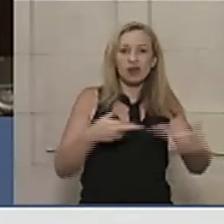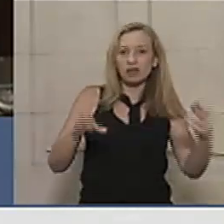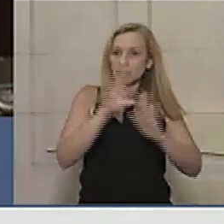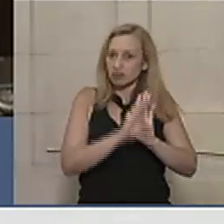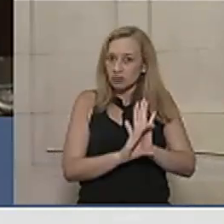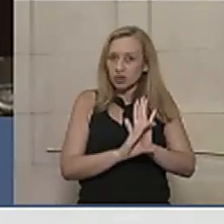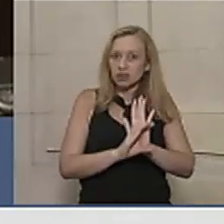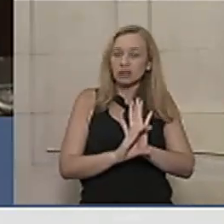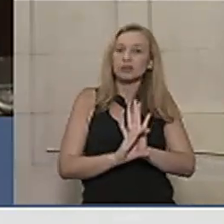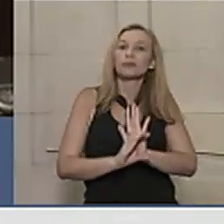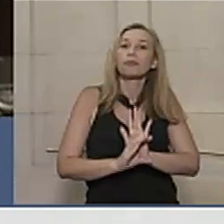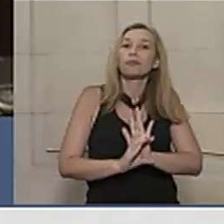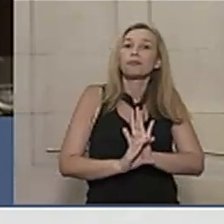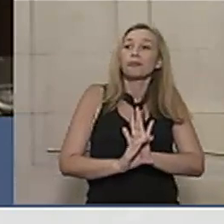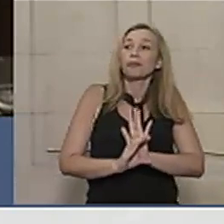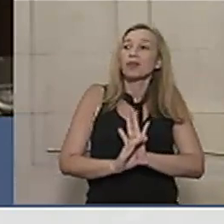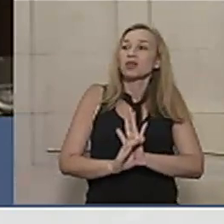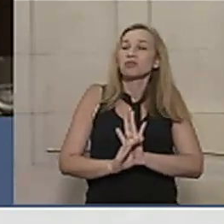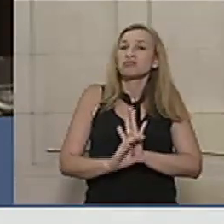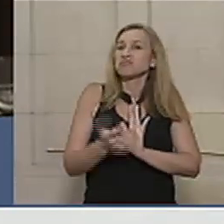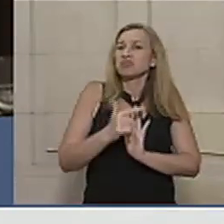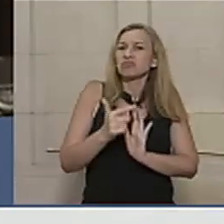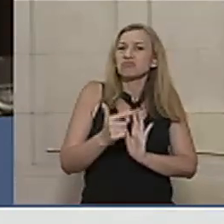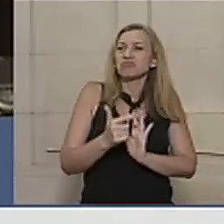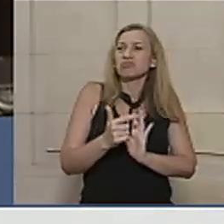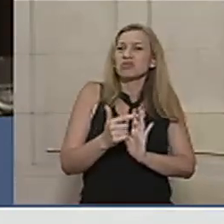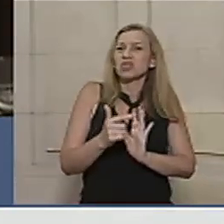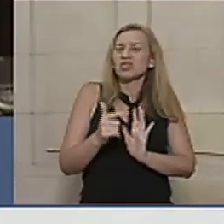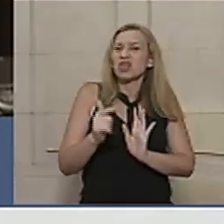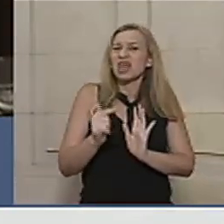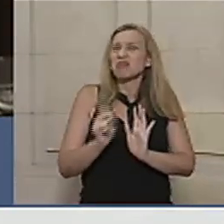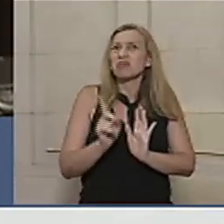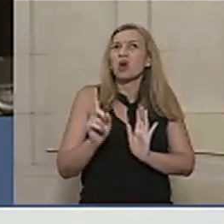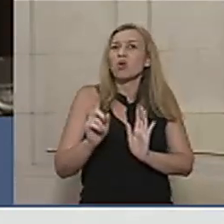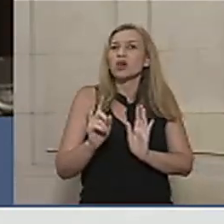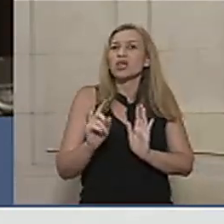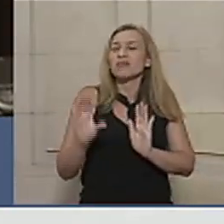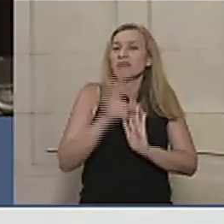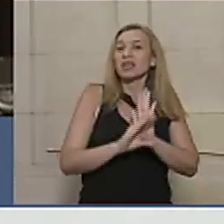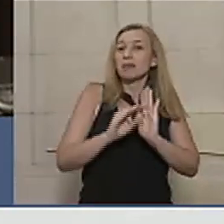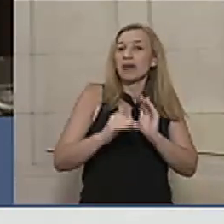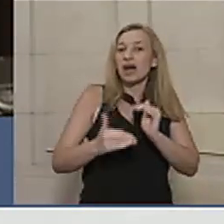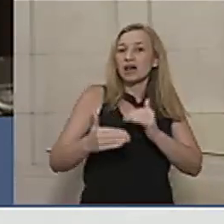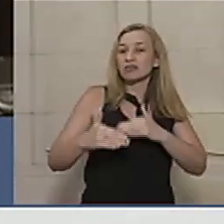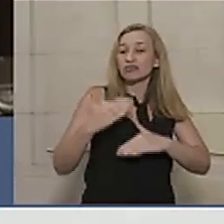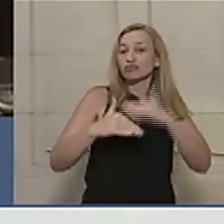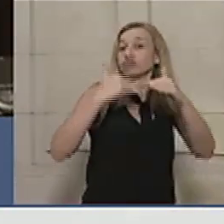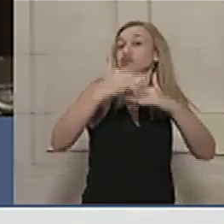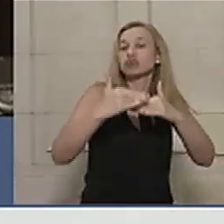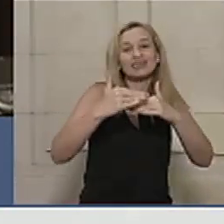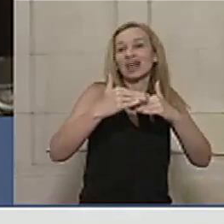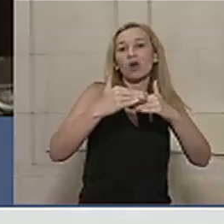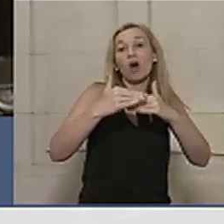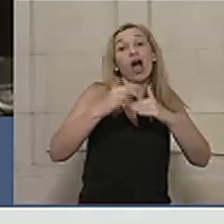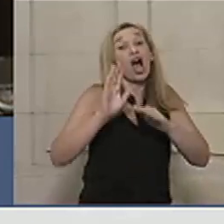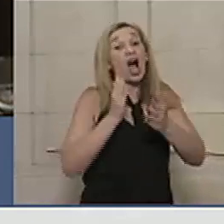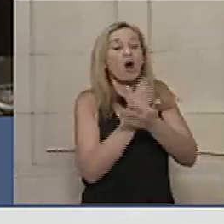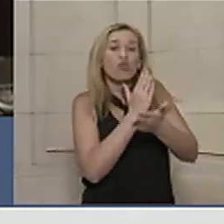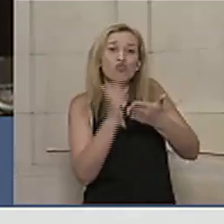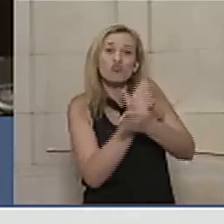várias emendas que não foram emendas para avançar com o projeto. Algumas emendas